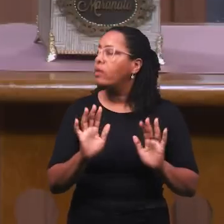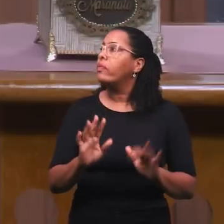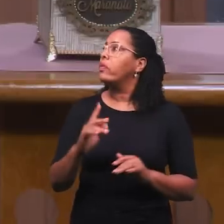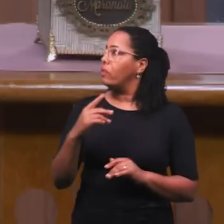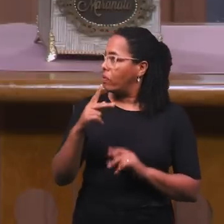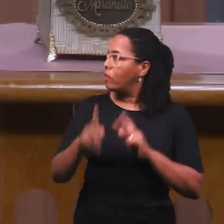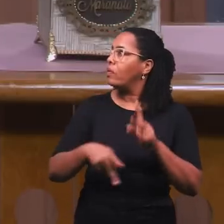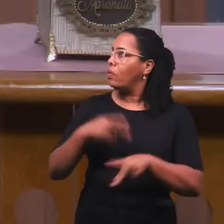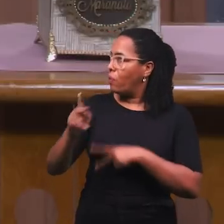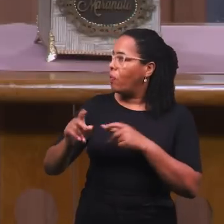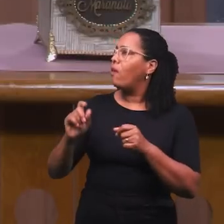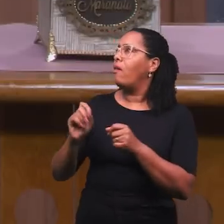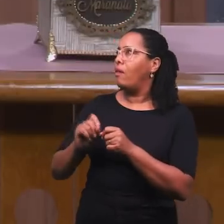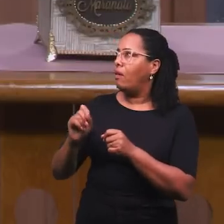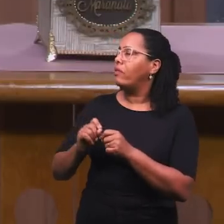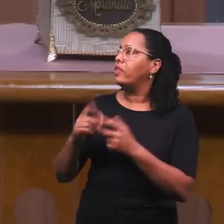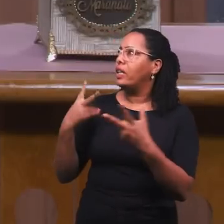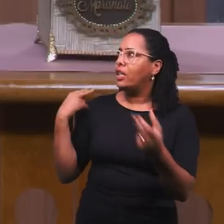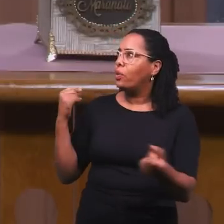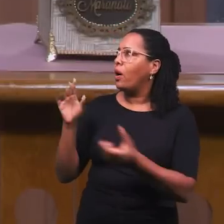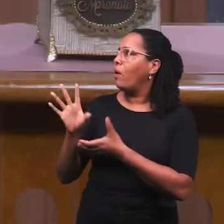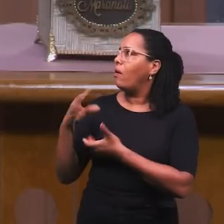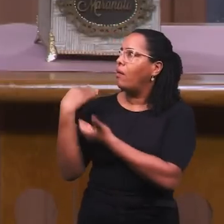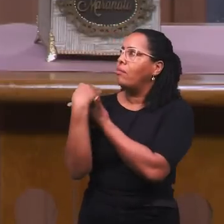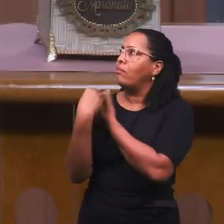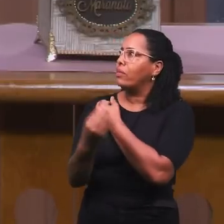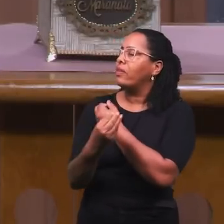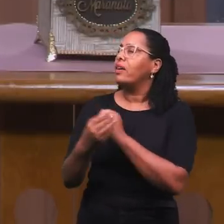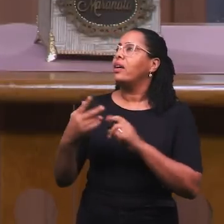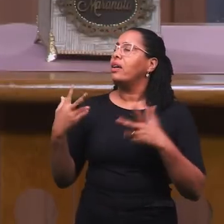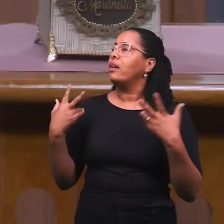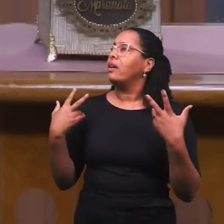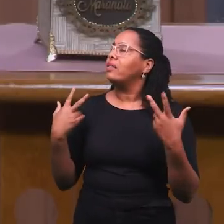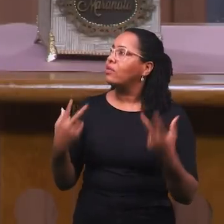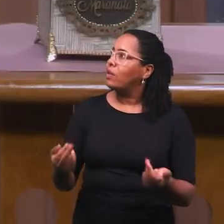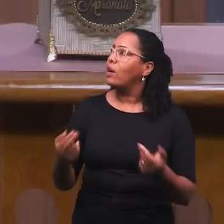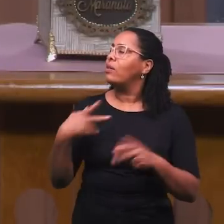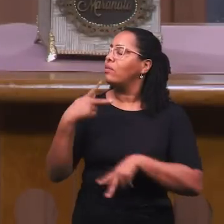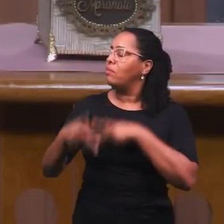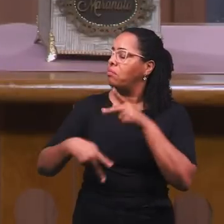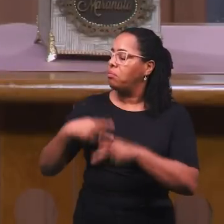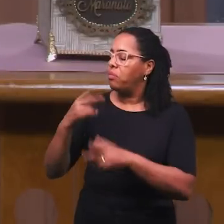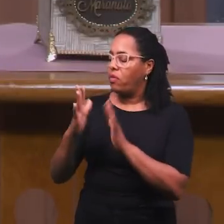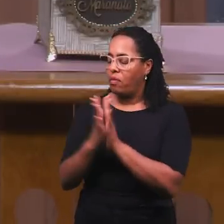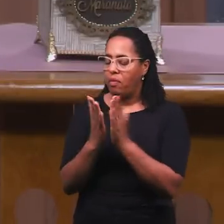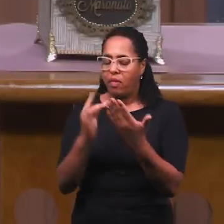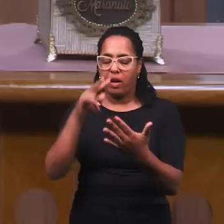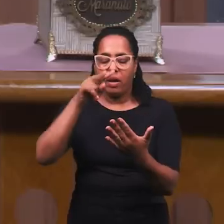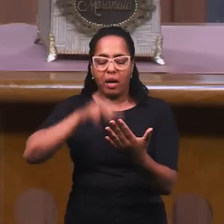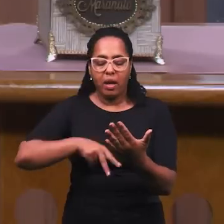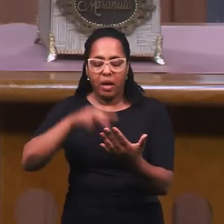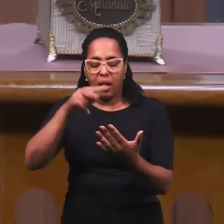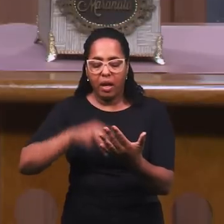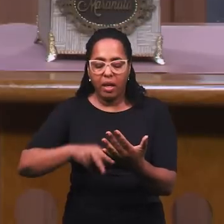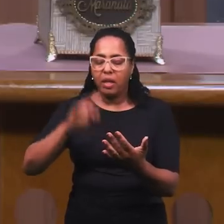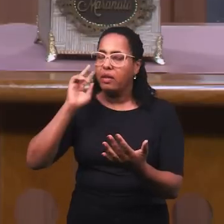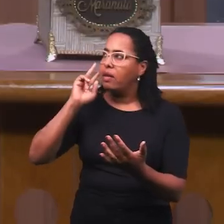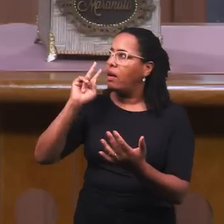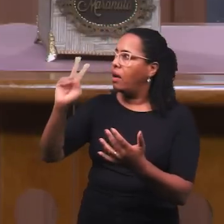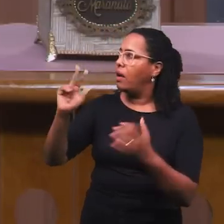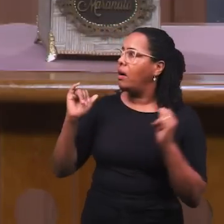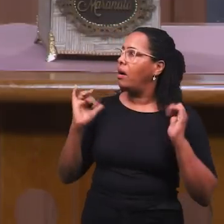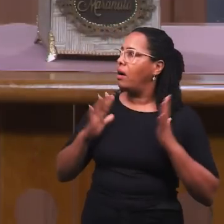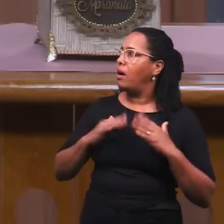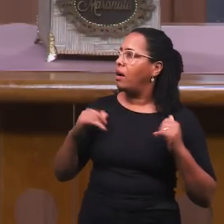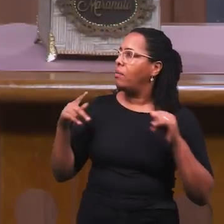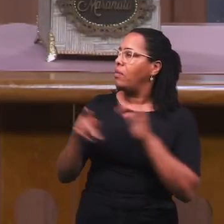E isto, Senhor, o teu povo tem feito. Isso tem feito aquele que nesta hora está buscando na tua palavra, que está